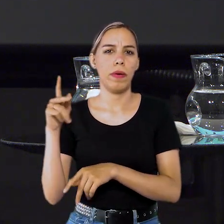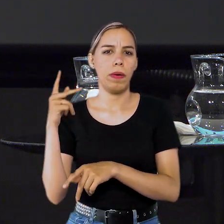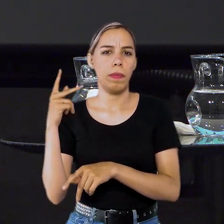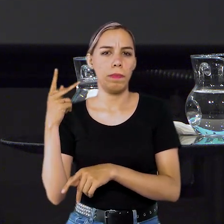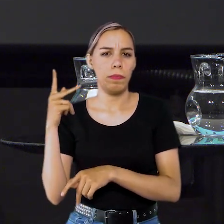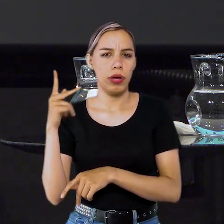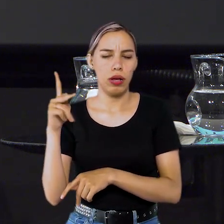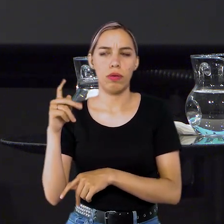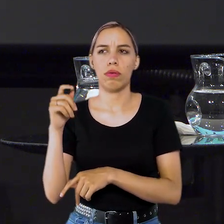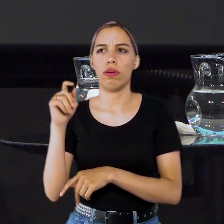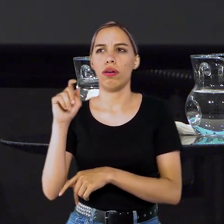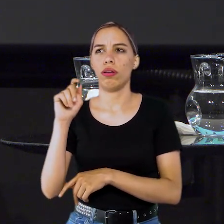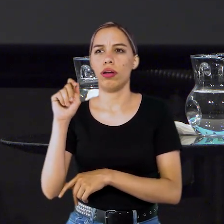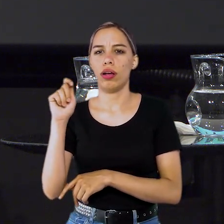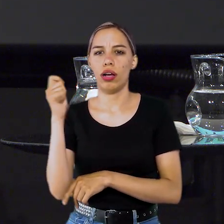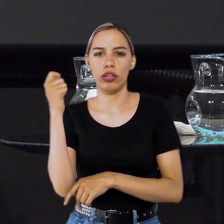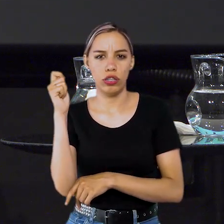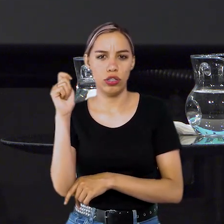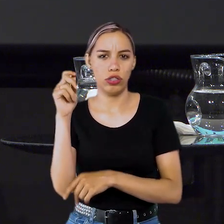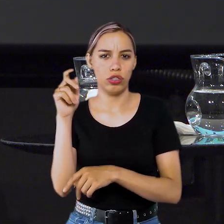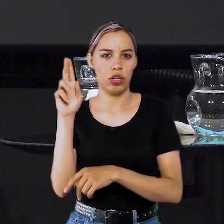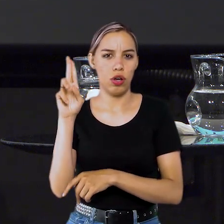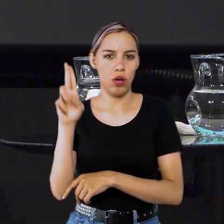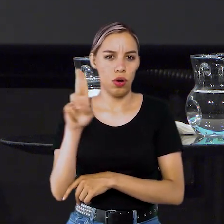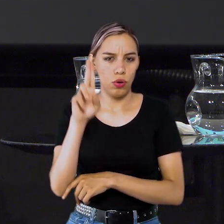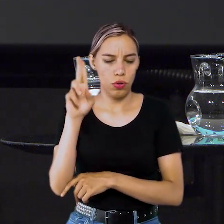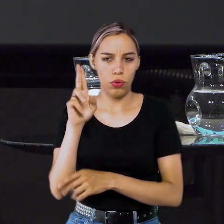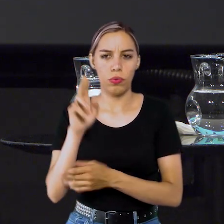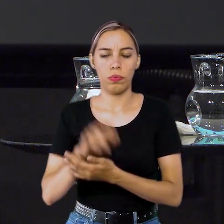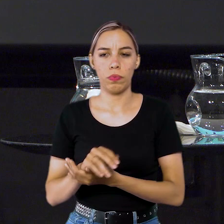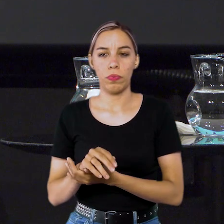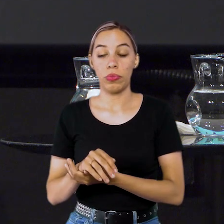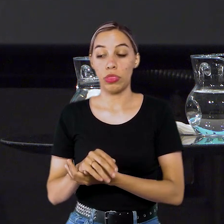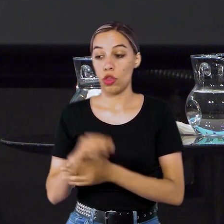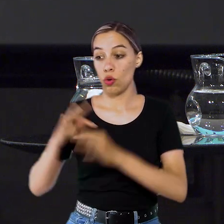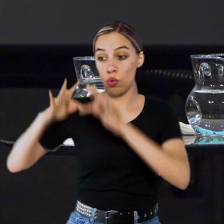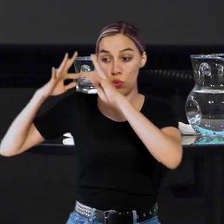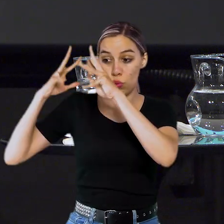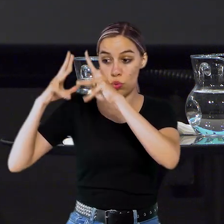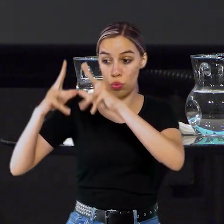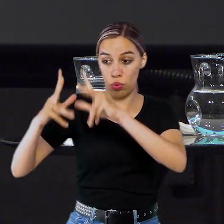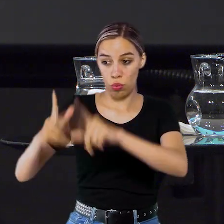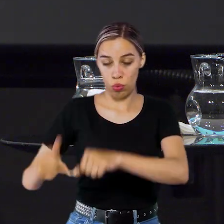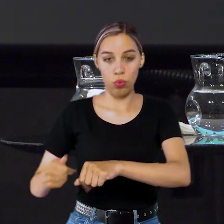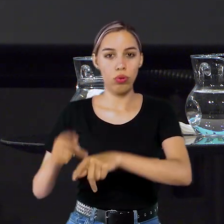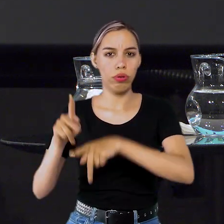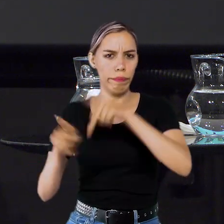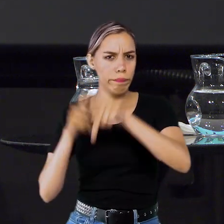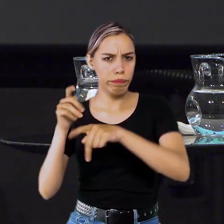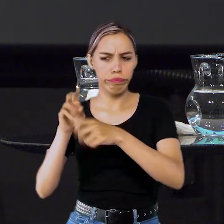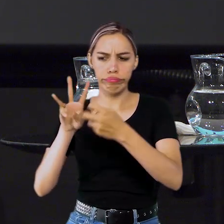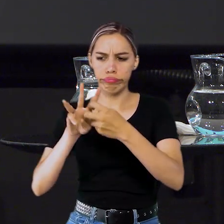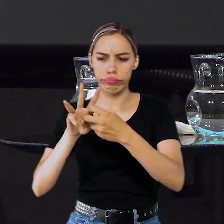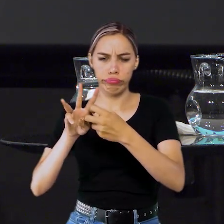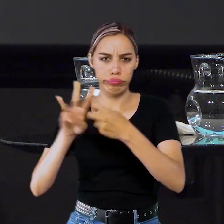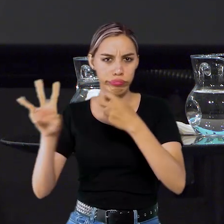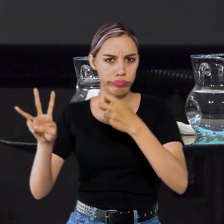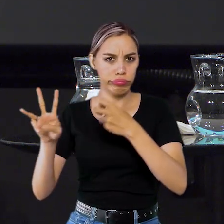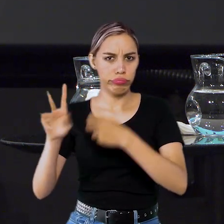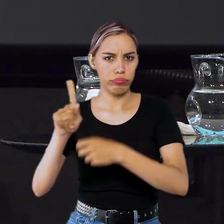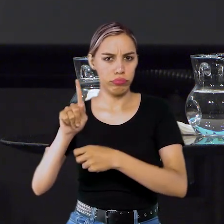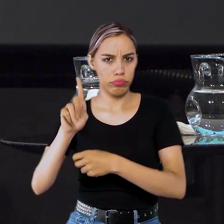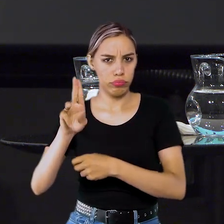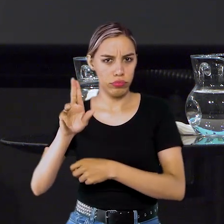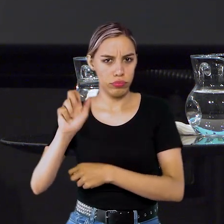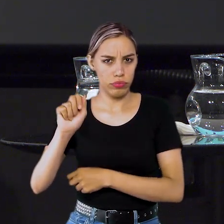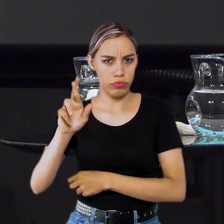esse território é ocupado pelo Guarani. E hoje, politicamente, isso é dividido por Juruá. Mas,